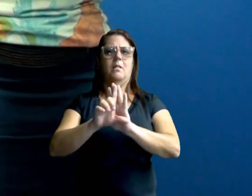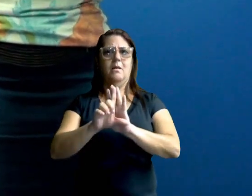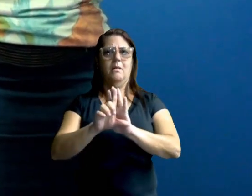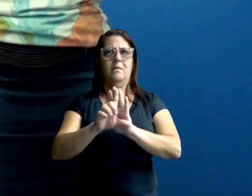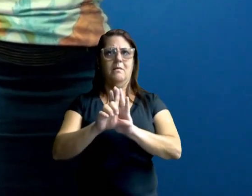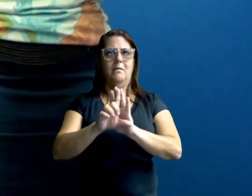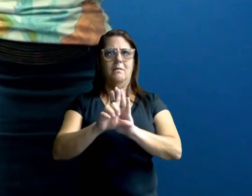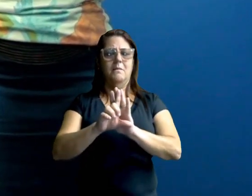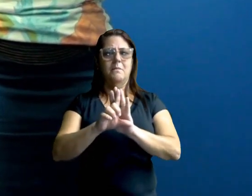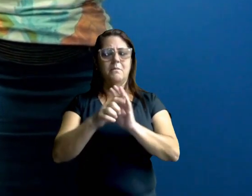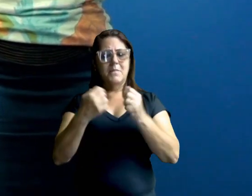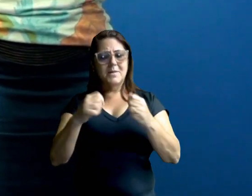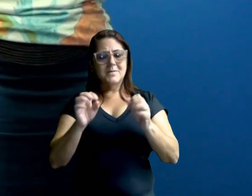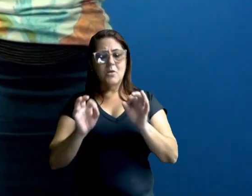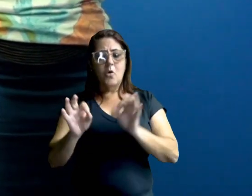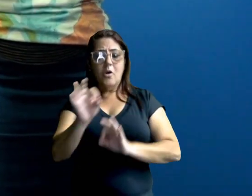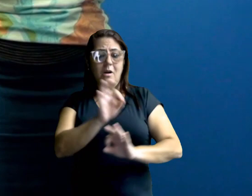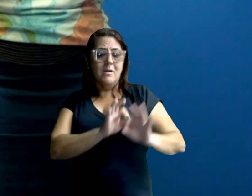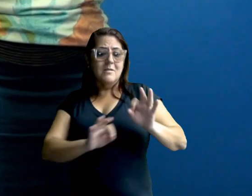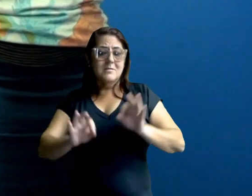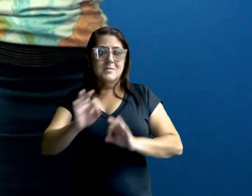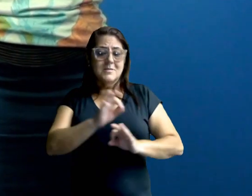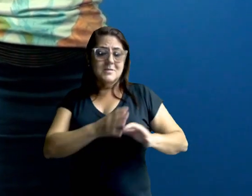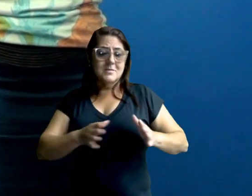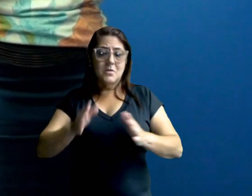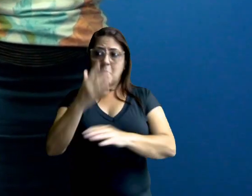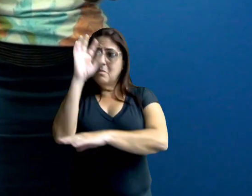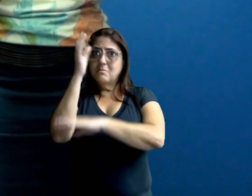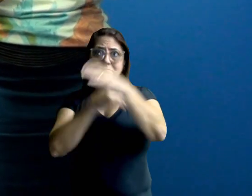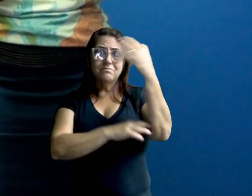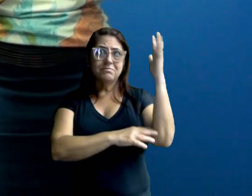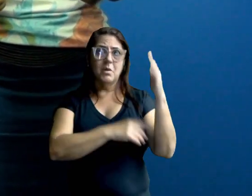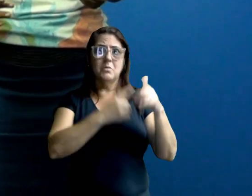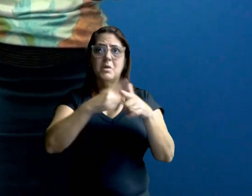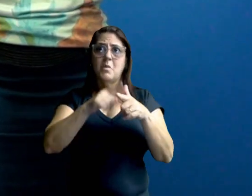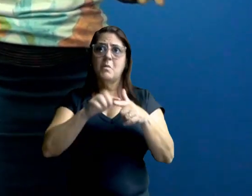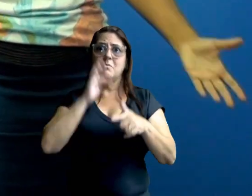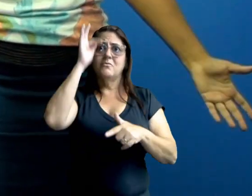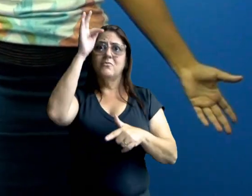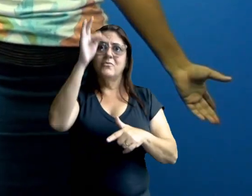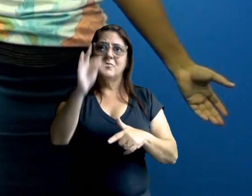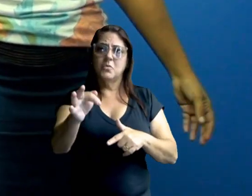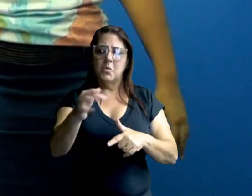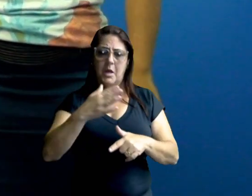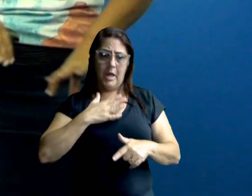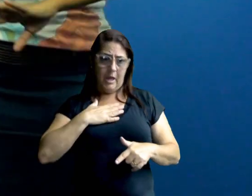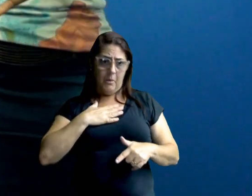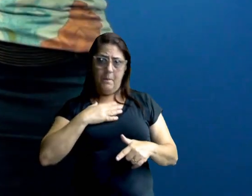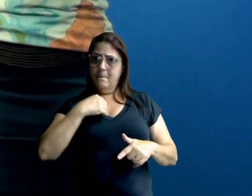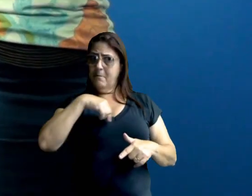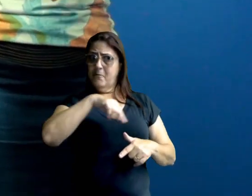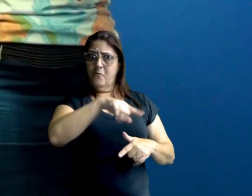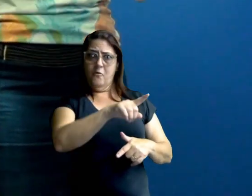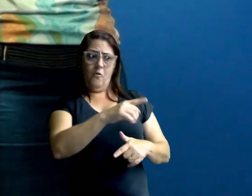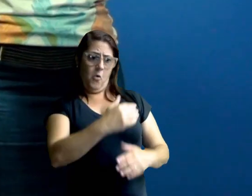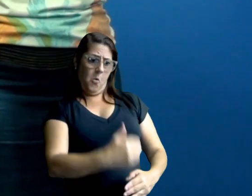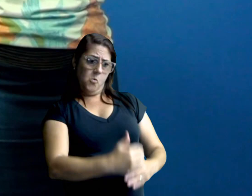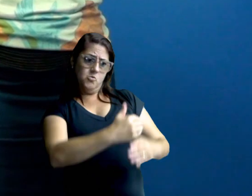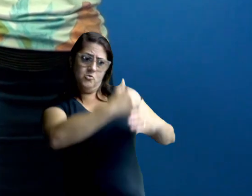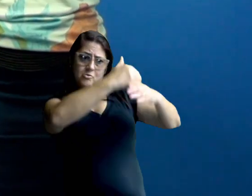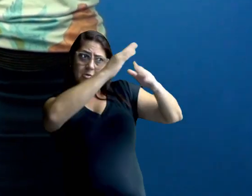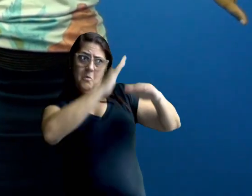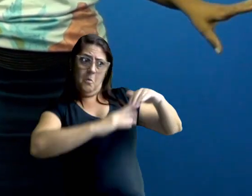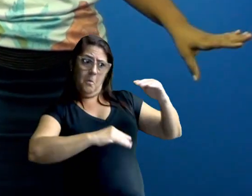legislação. Tem que ficar tudo certinho para que o meio ambiente não seja prejudicado, tá? Eu não posso chegar e dizer, vou construir aqui um